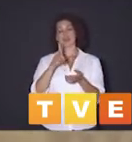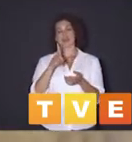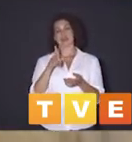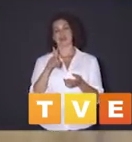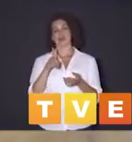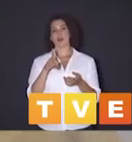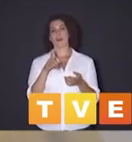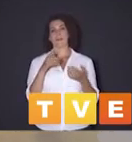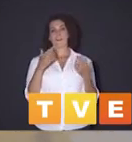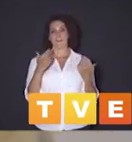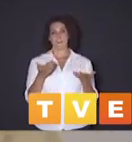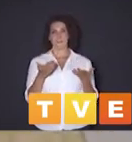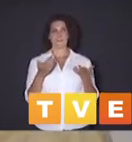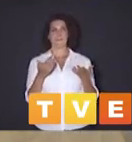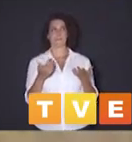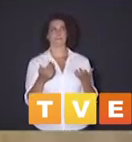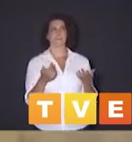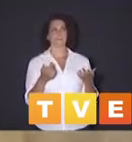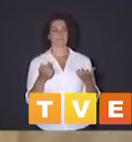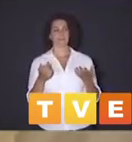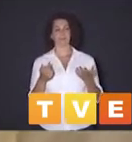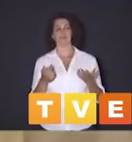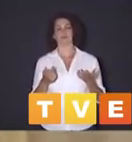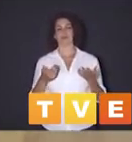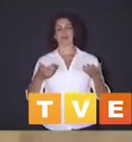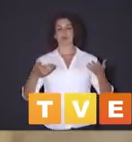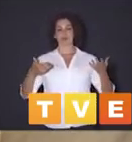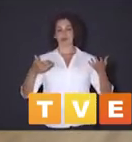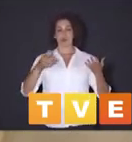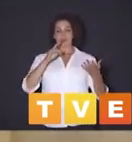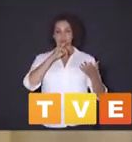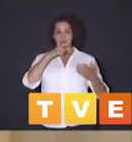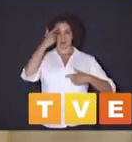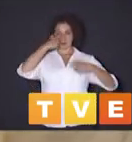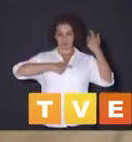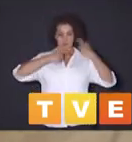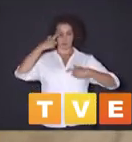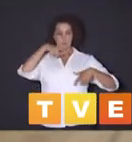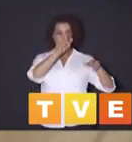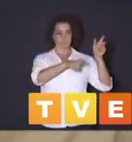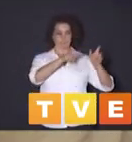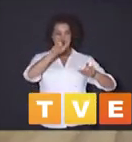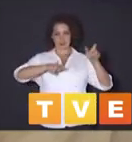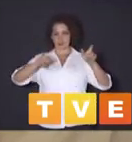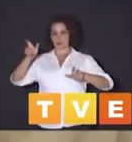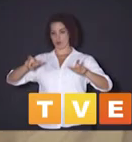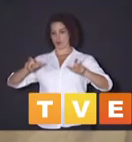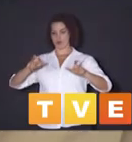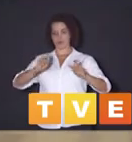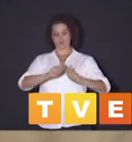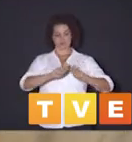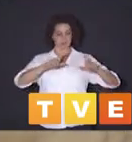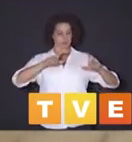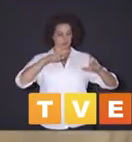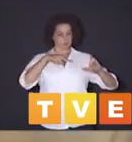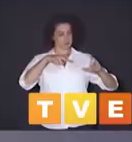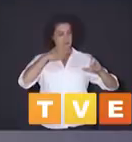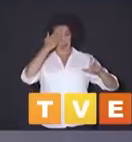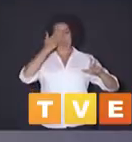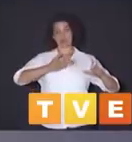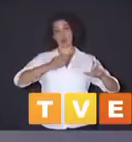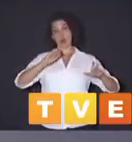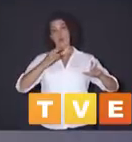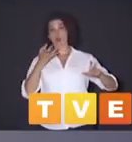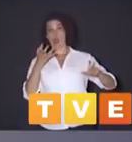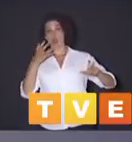na camada orgânica a gente tem as pessoas que recebem acreditam ou querem acreditar